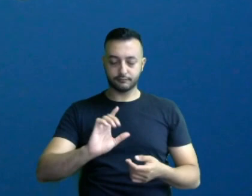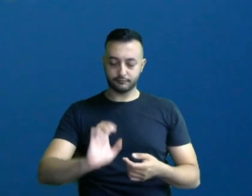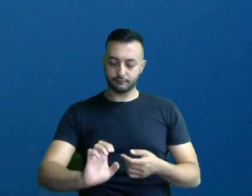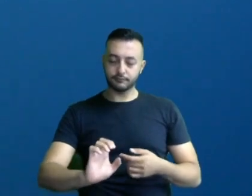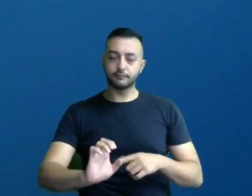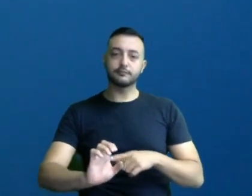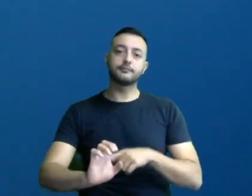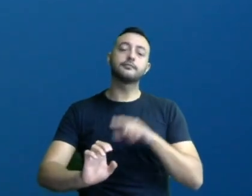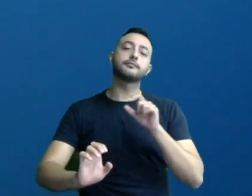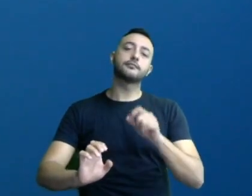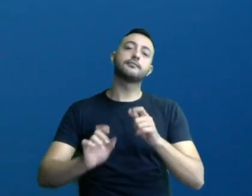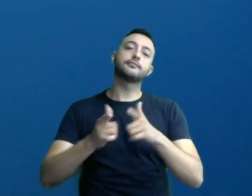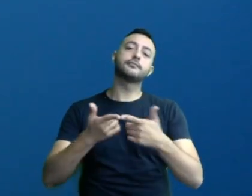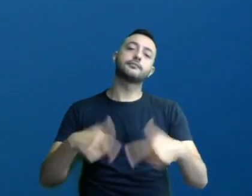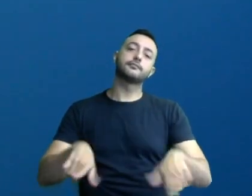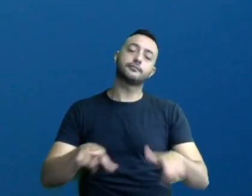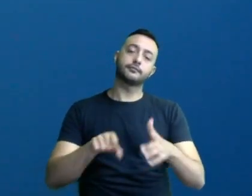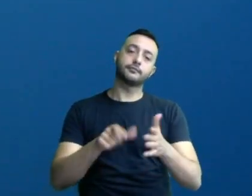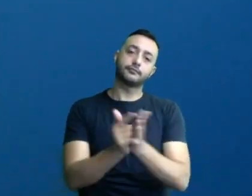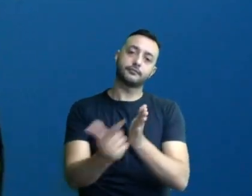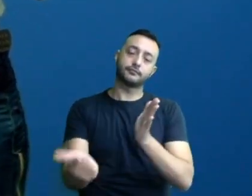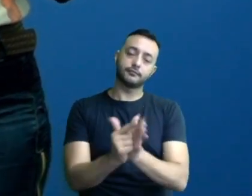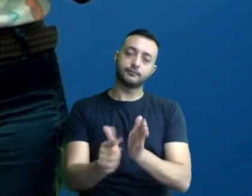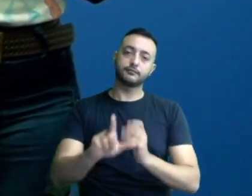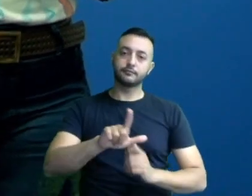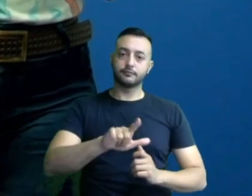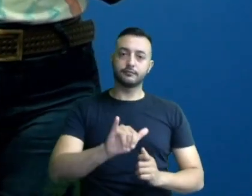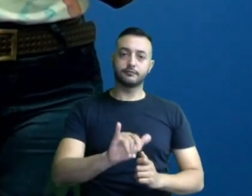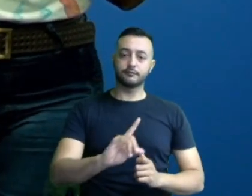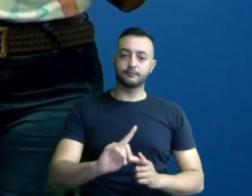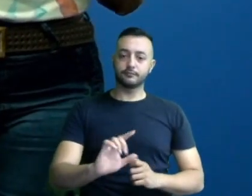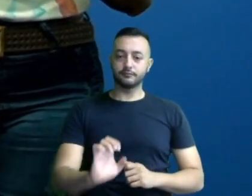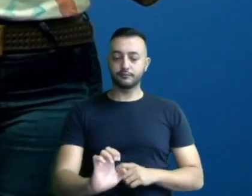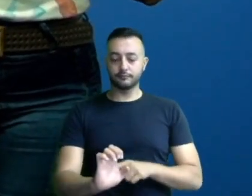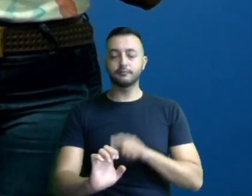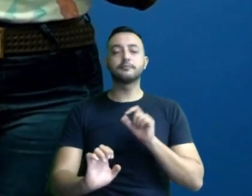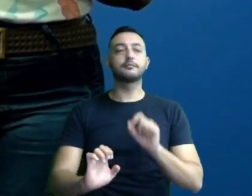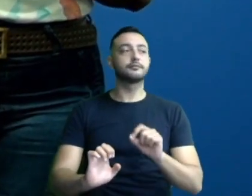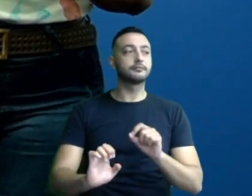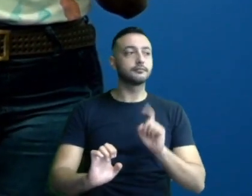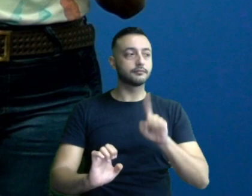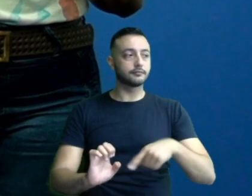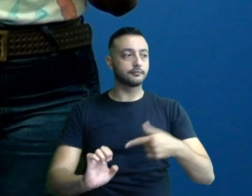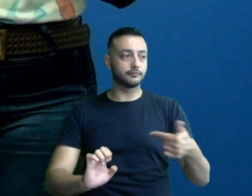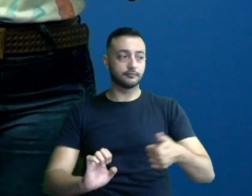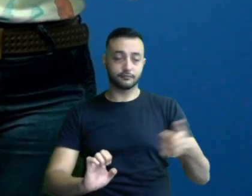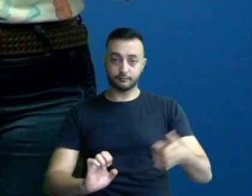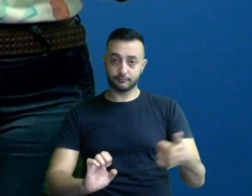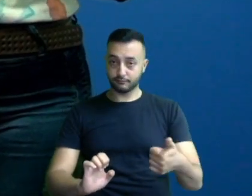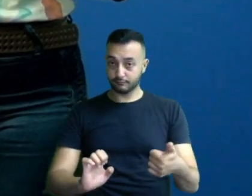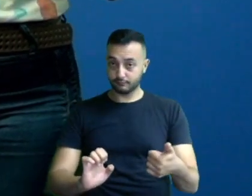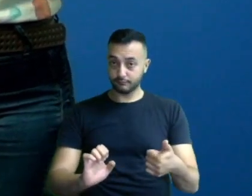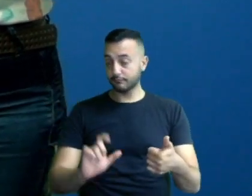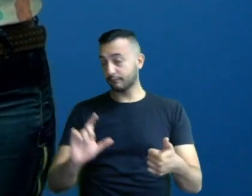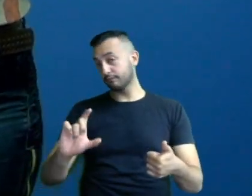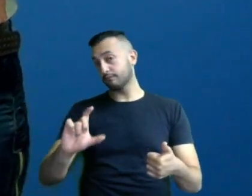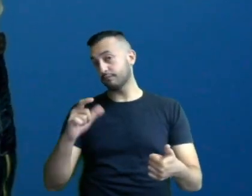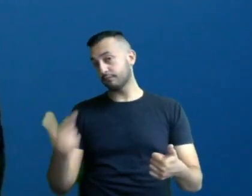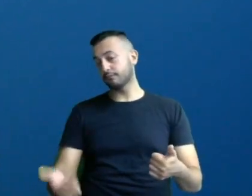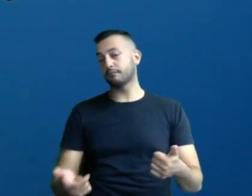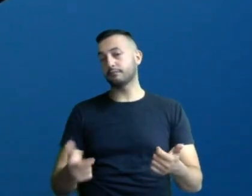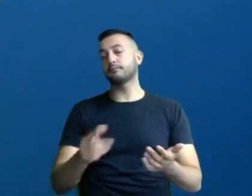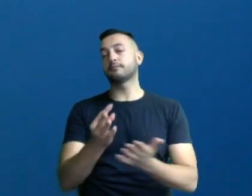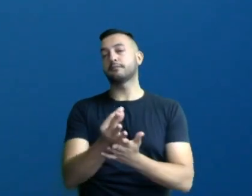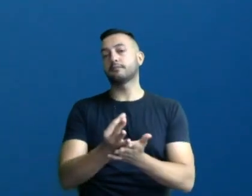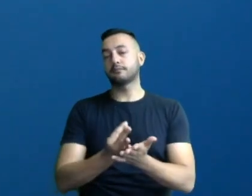é, na linguagem jornalística, a lead corresponde ao primeiro parágrafo do texto jornalístico, os quais